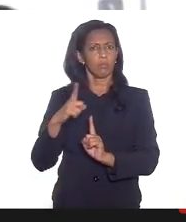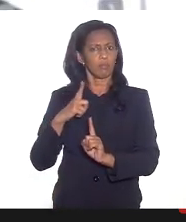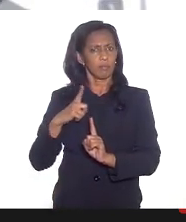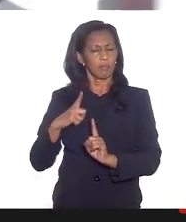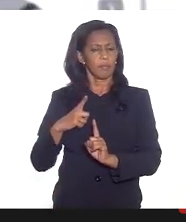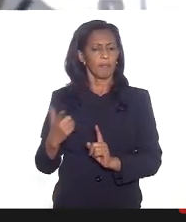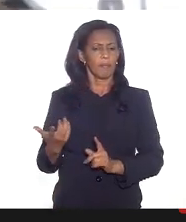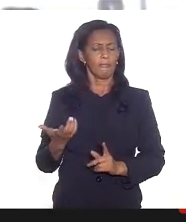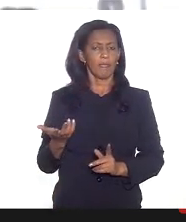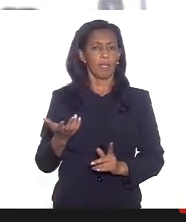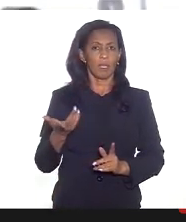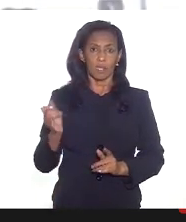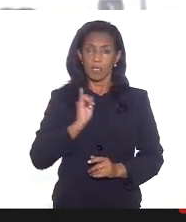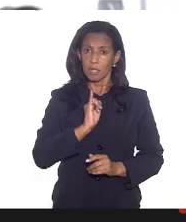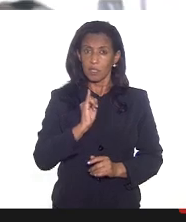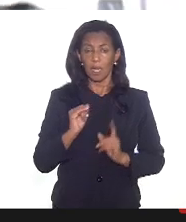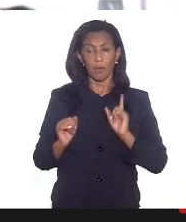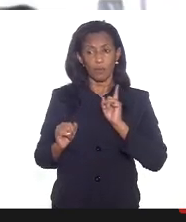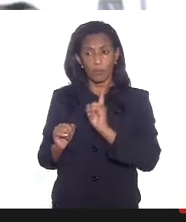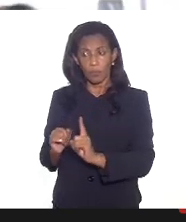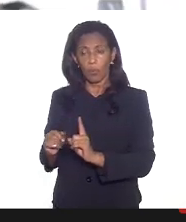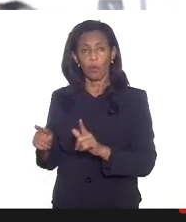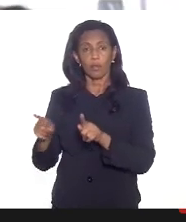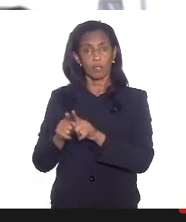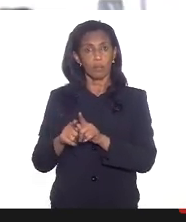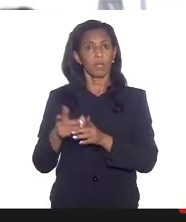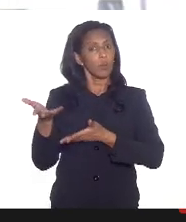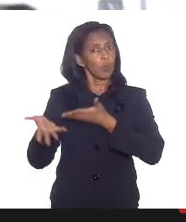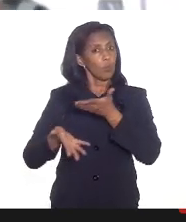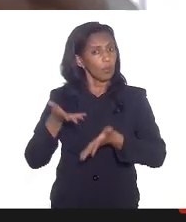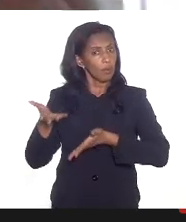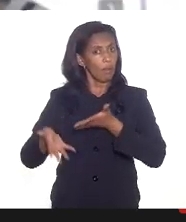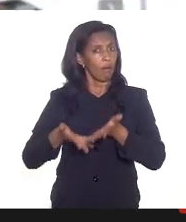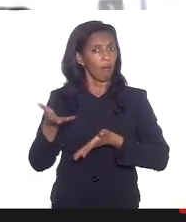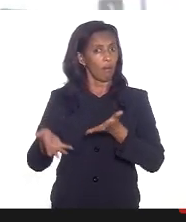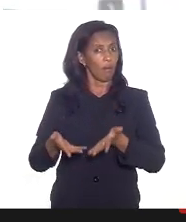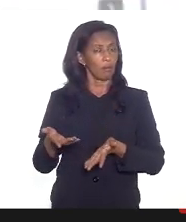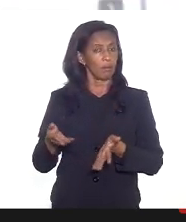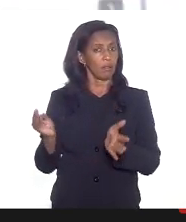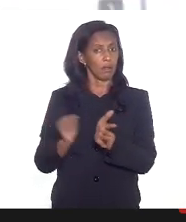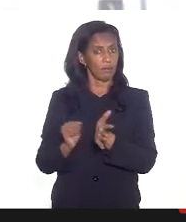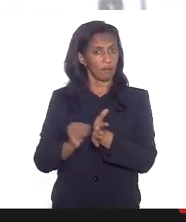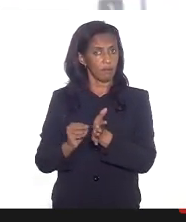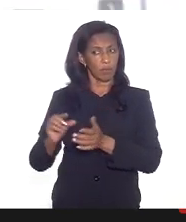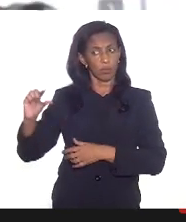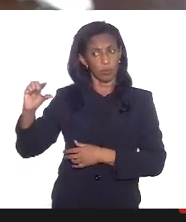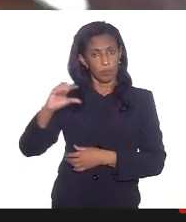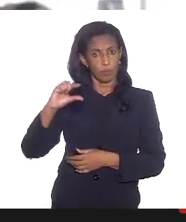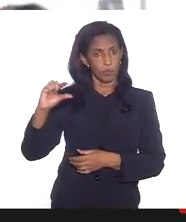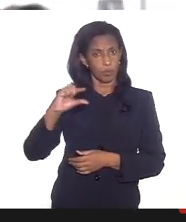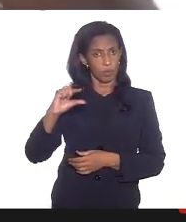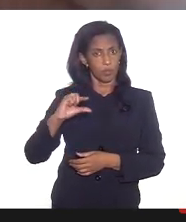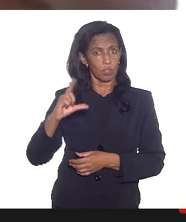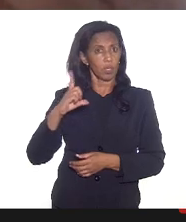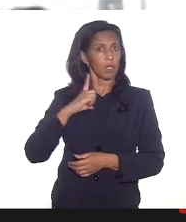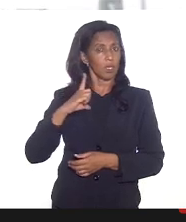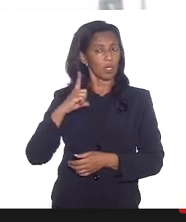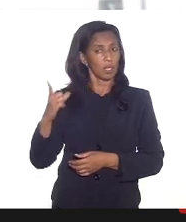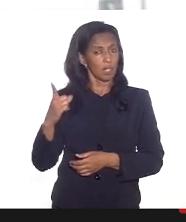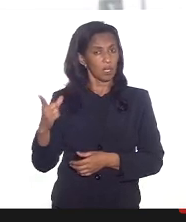obter Essa vai ser minha se ela for em um local também tomar o cuidado de que na ausência do Horizonte que